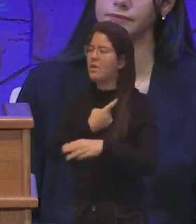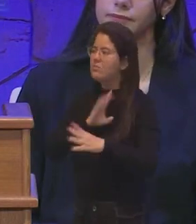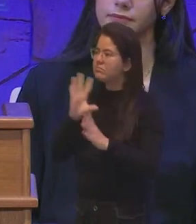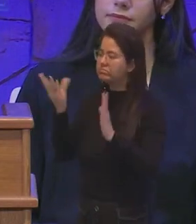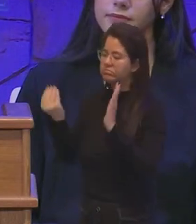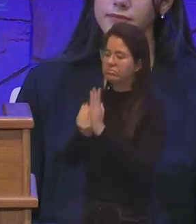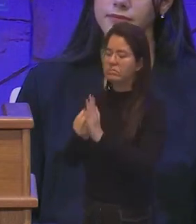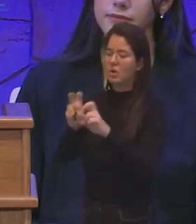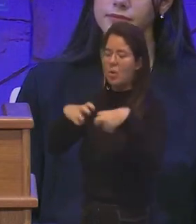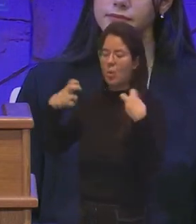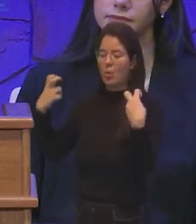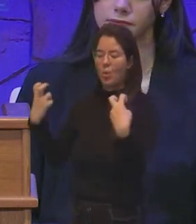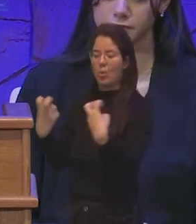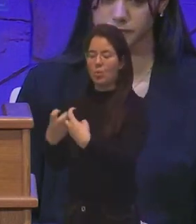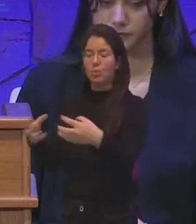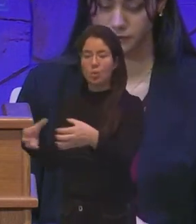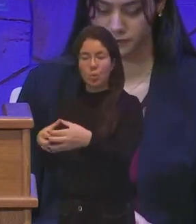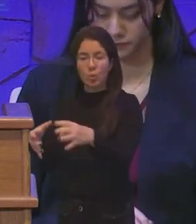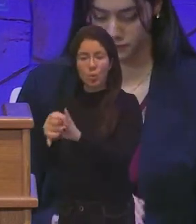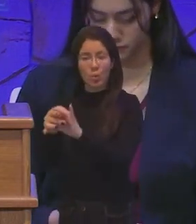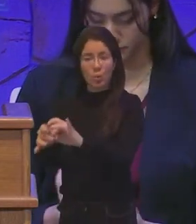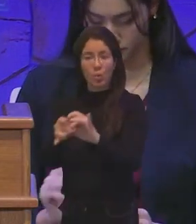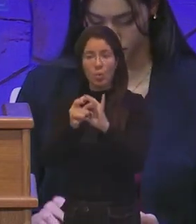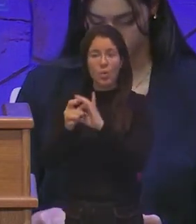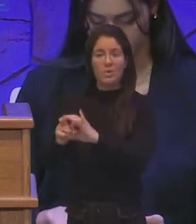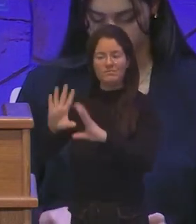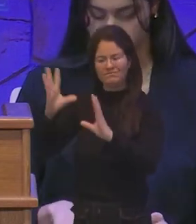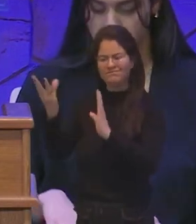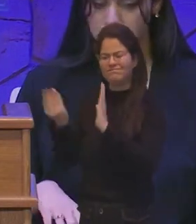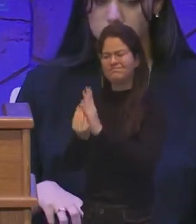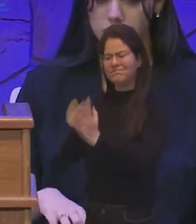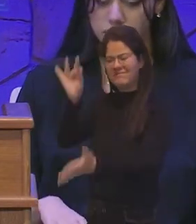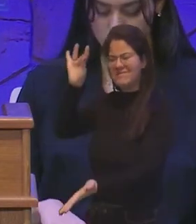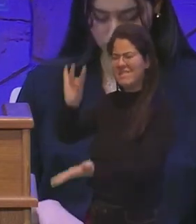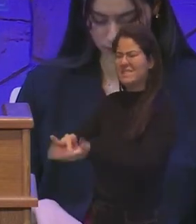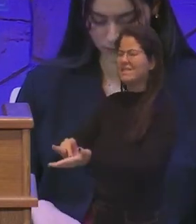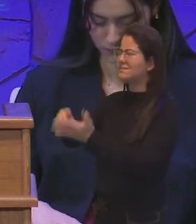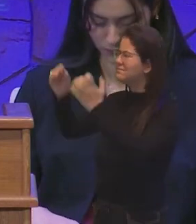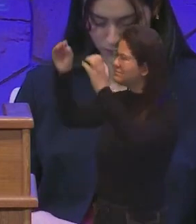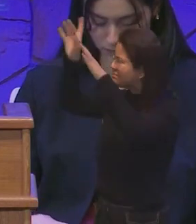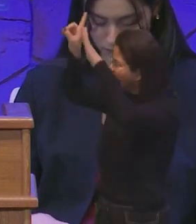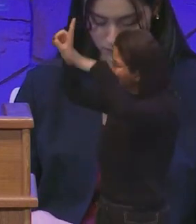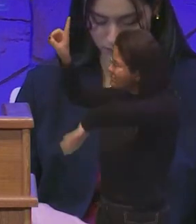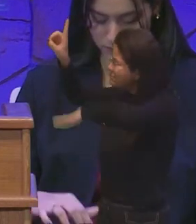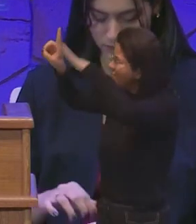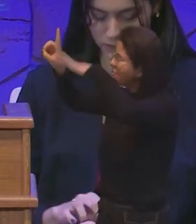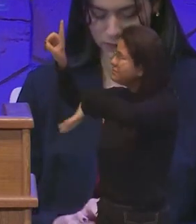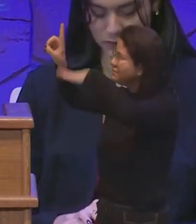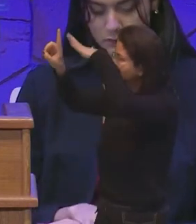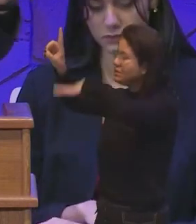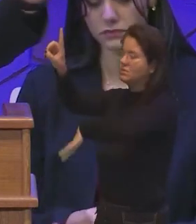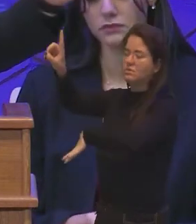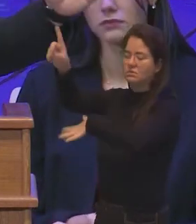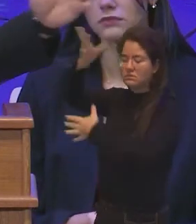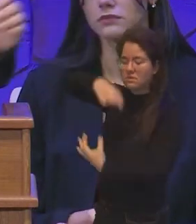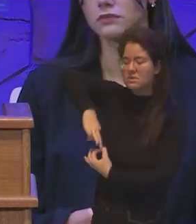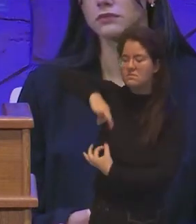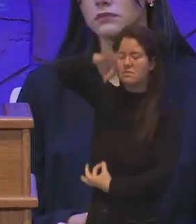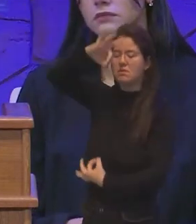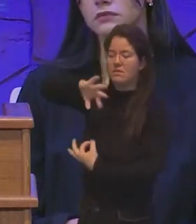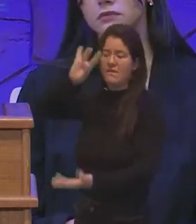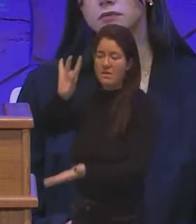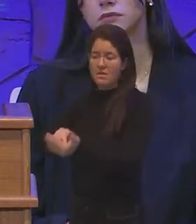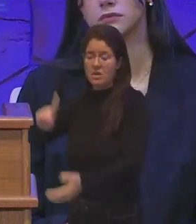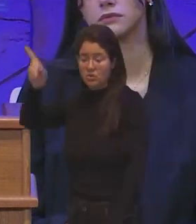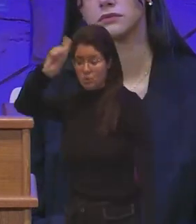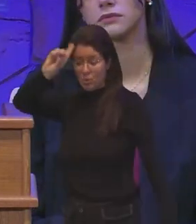no culto coletivo, mas que sejamos igreja, verdadeiros adoradores que adoram o Pai em espírito e em verdade no dia a